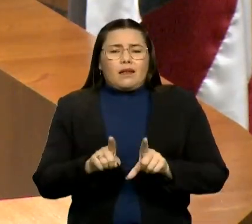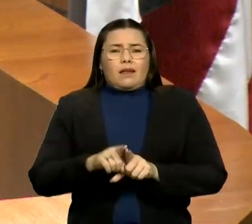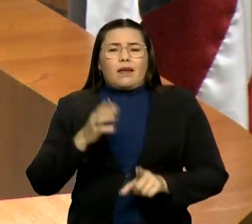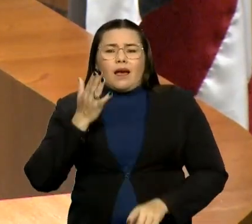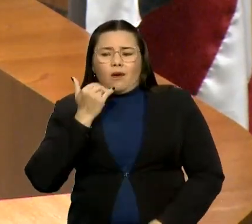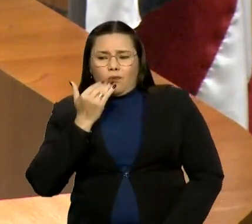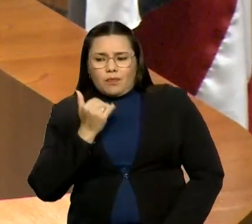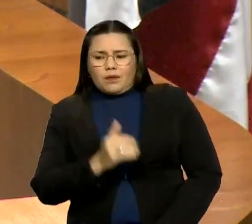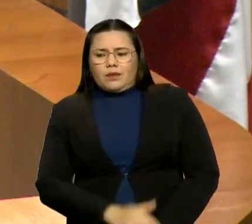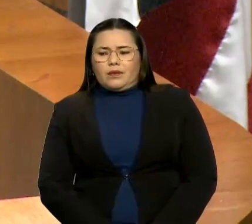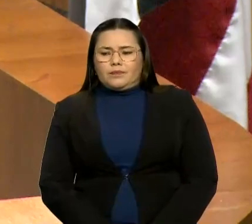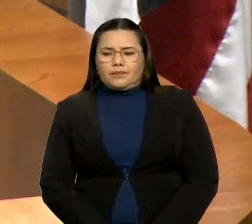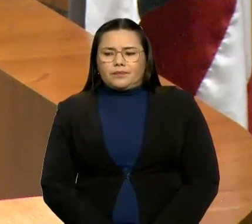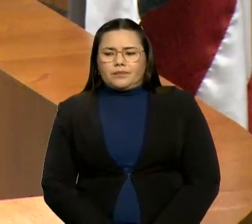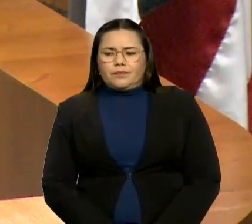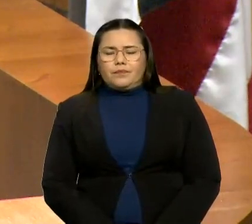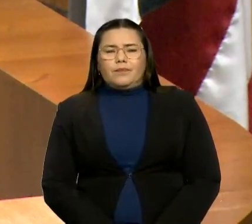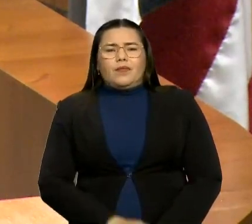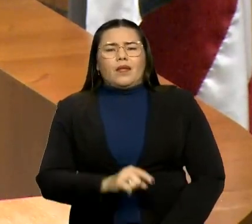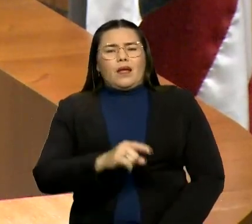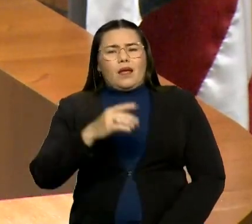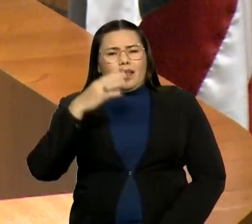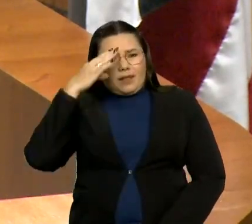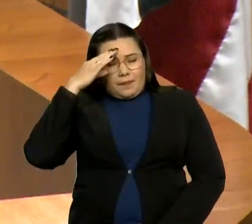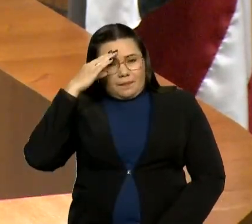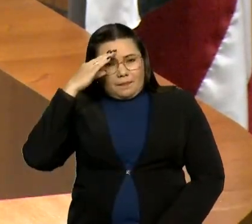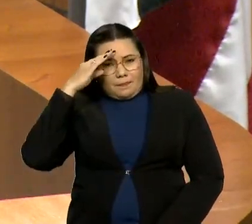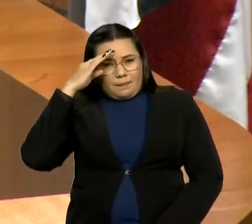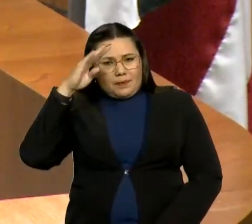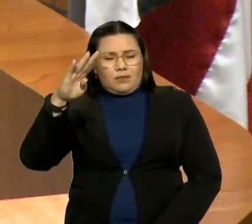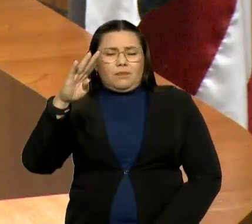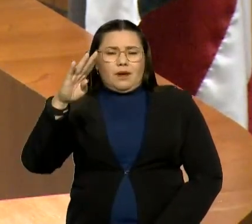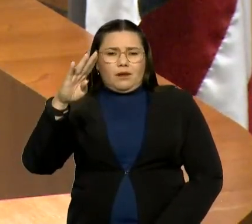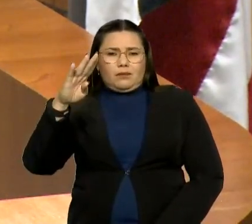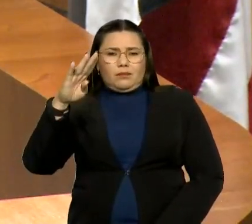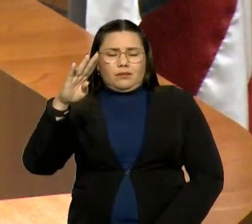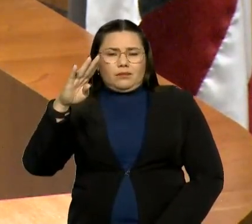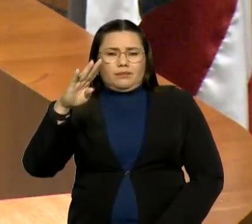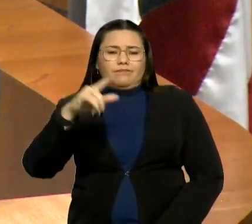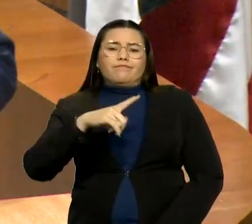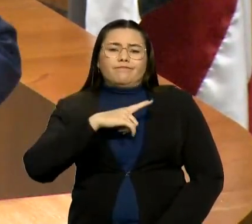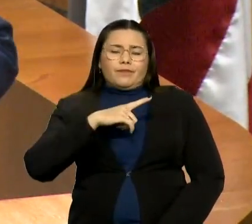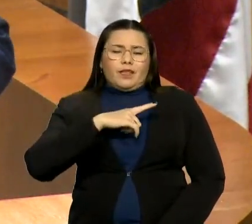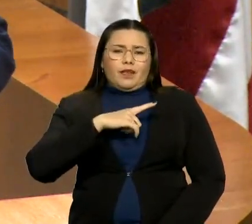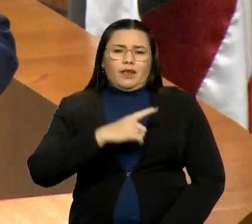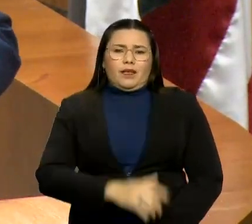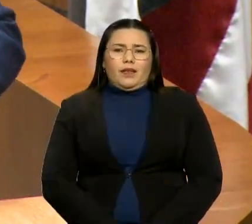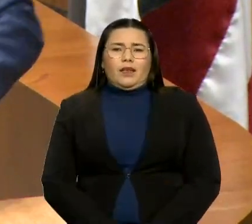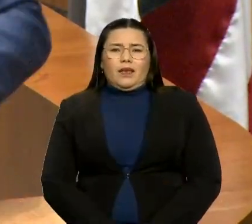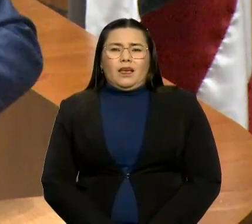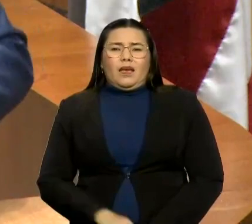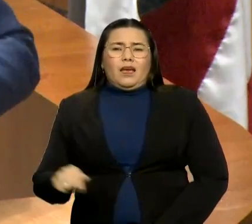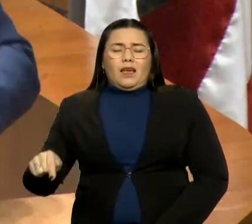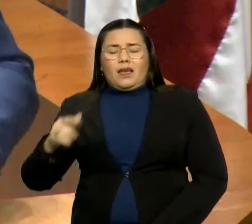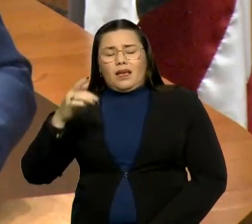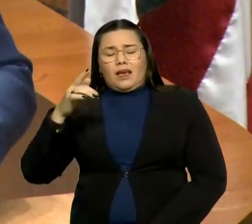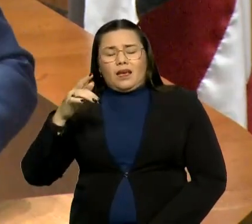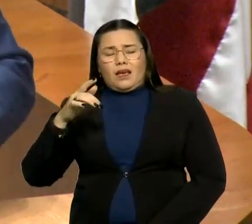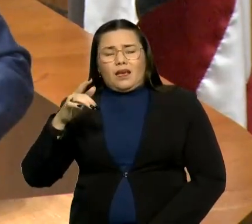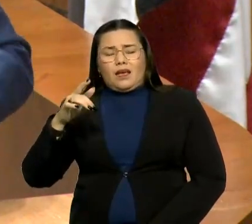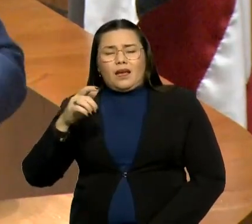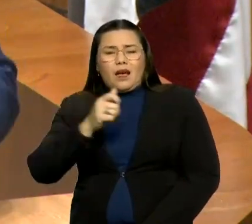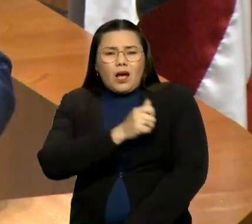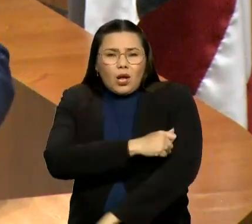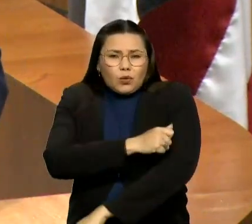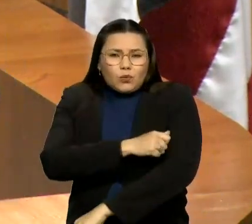tem que se deslocar do anexo, passando ao lado da rodovia estadual, que do meu ponto de vista é